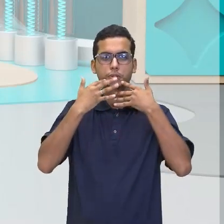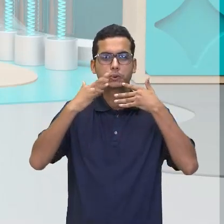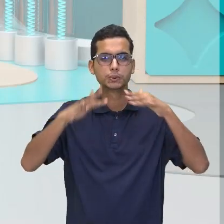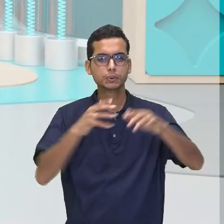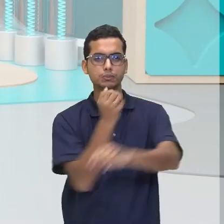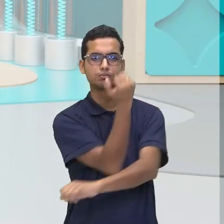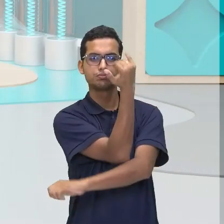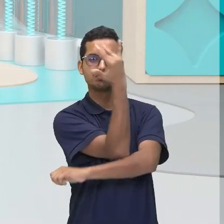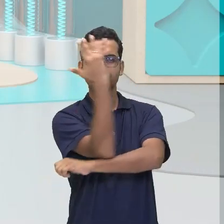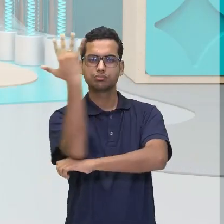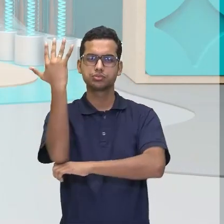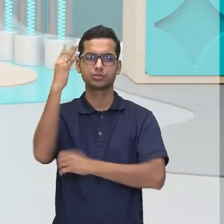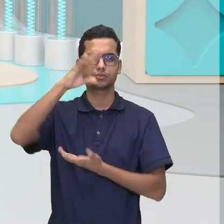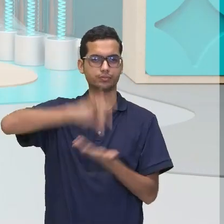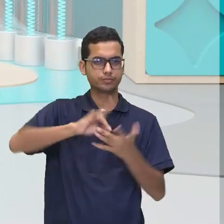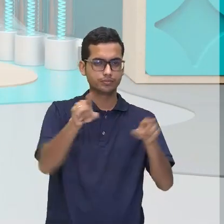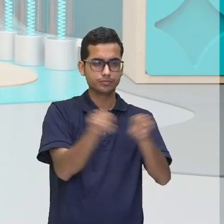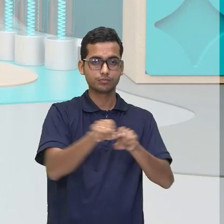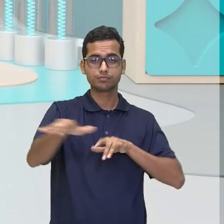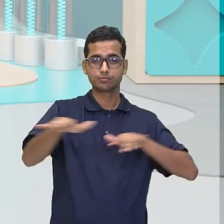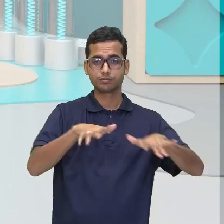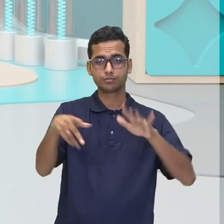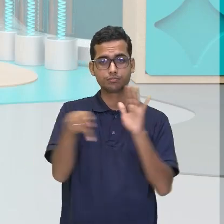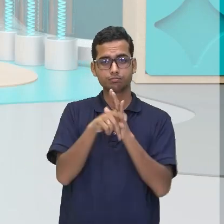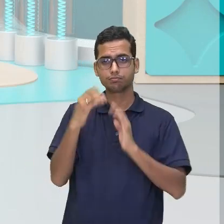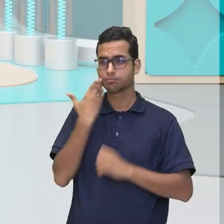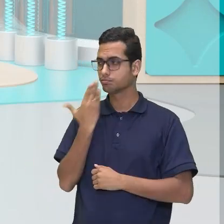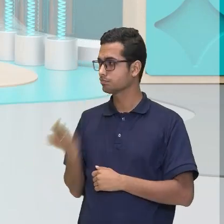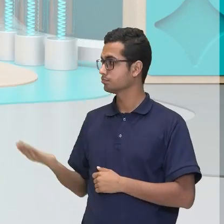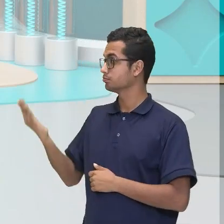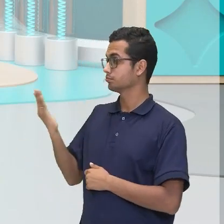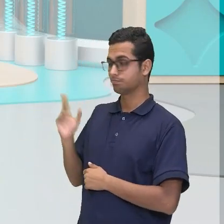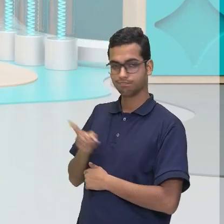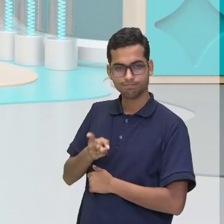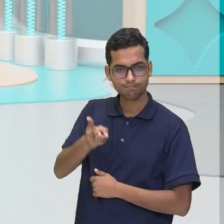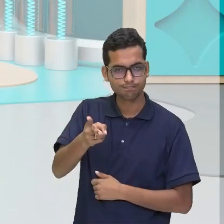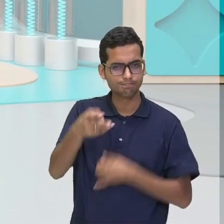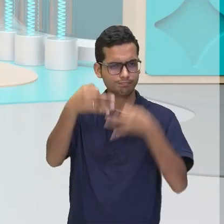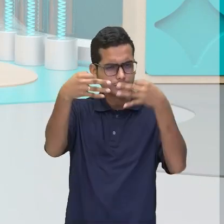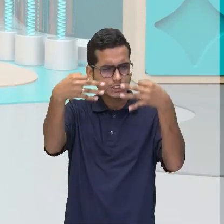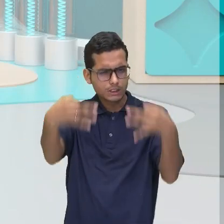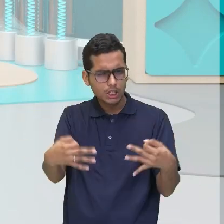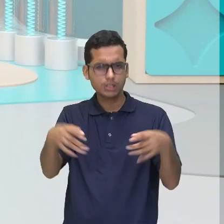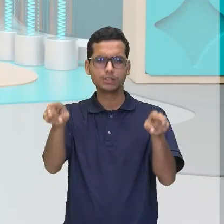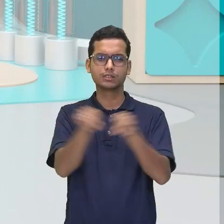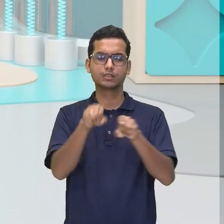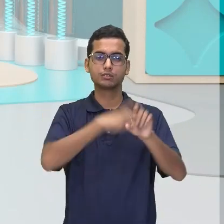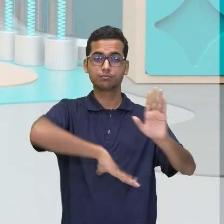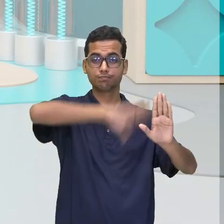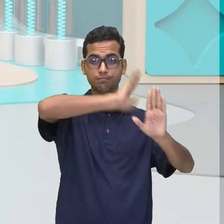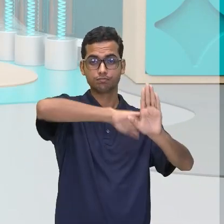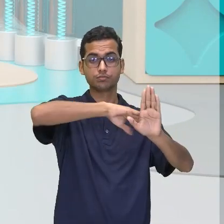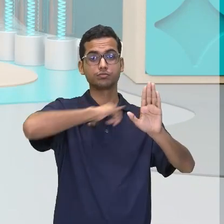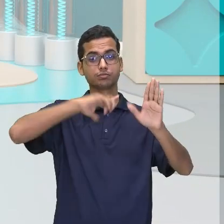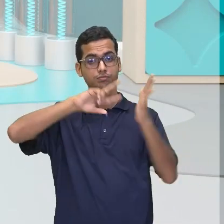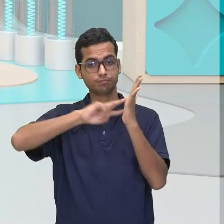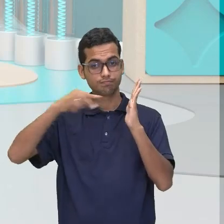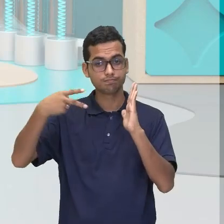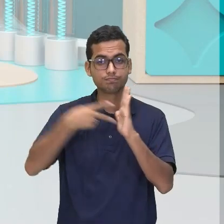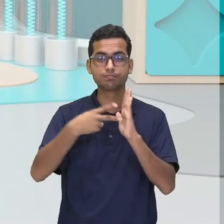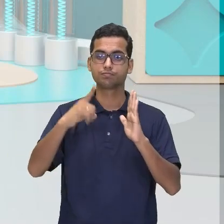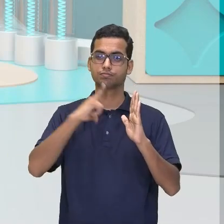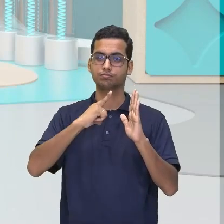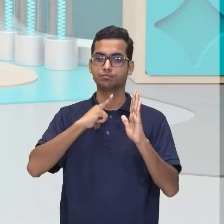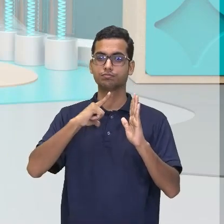ser humano com a natureza. Então, os movimentos, eles são precisos e eles têm todo um significado.